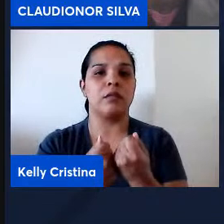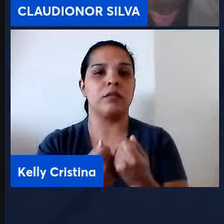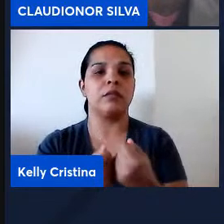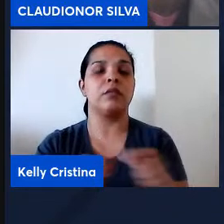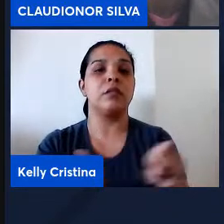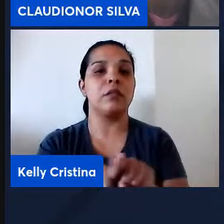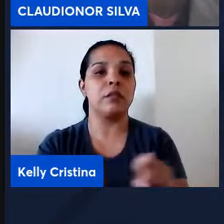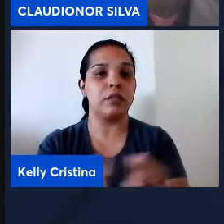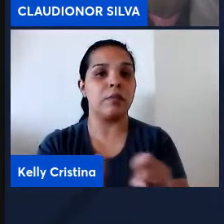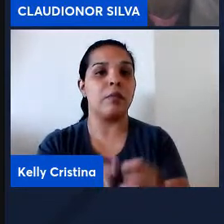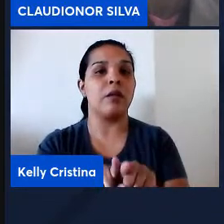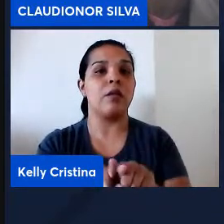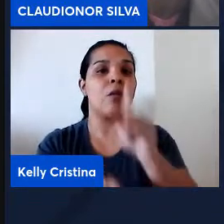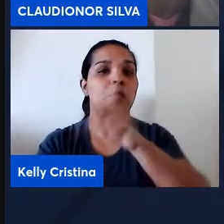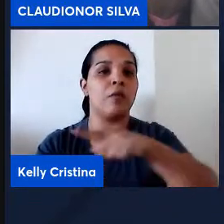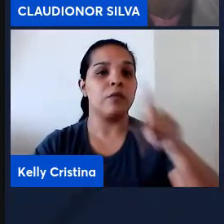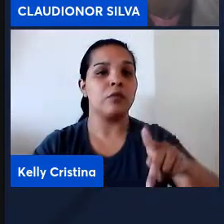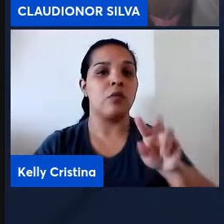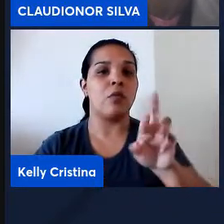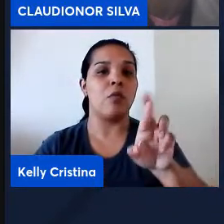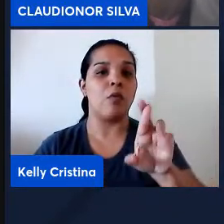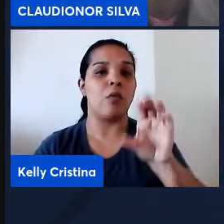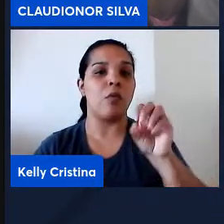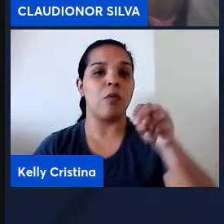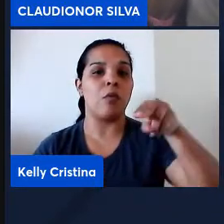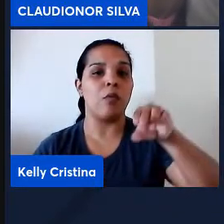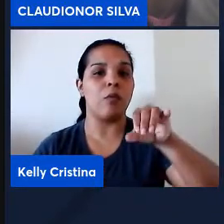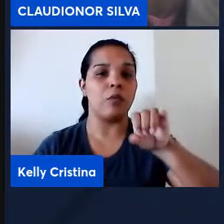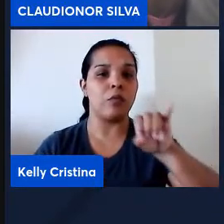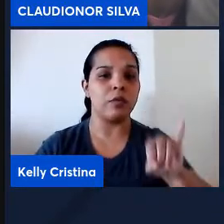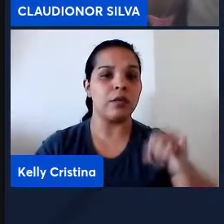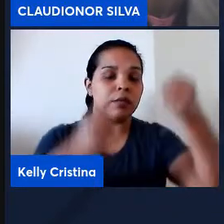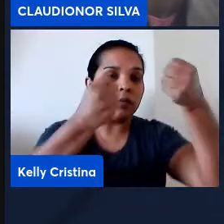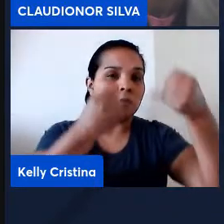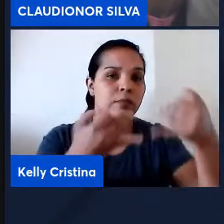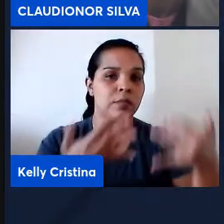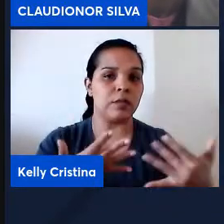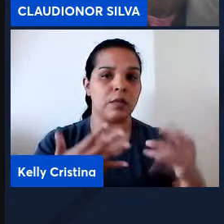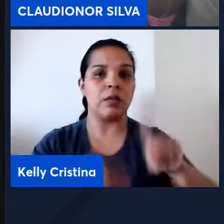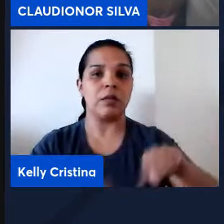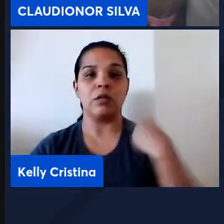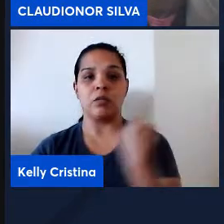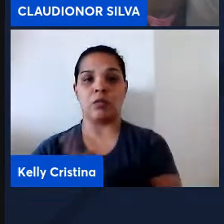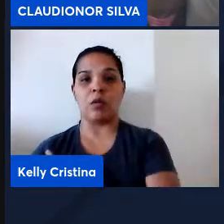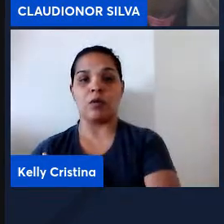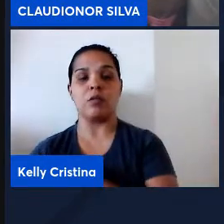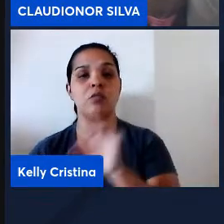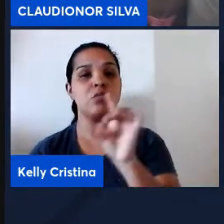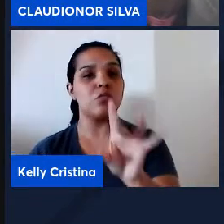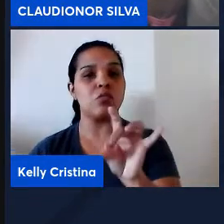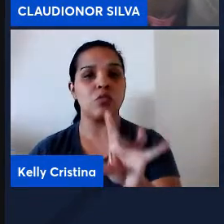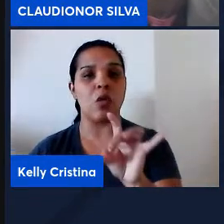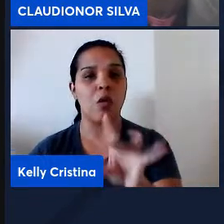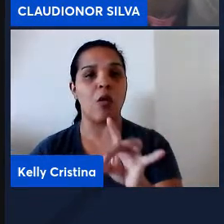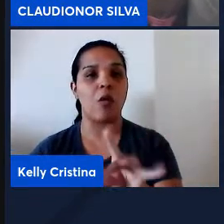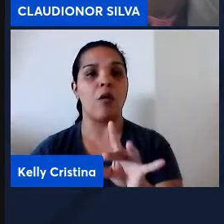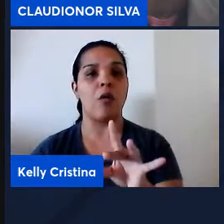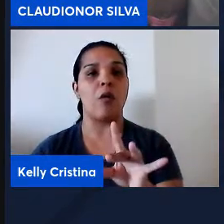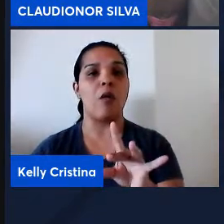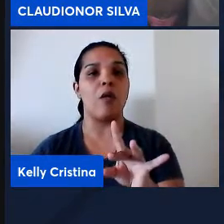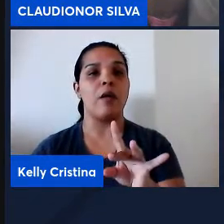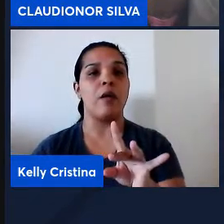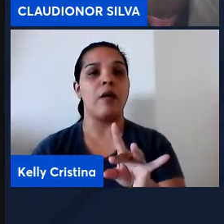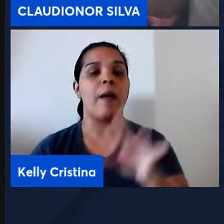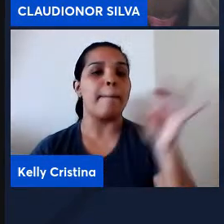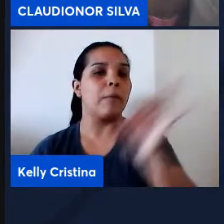o professor Ronei pontuou, que nós não basta atingirmos índices